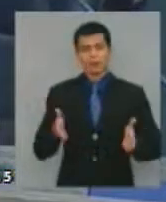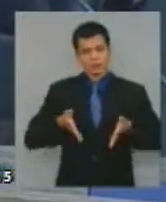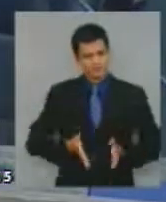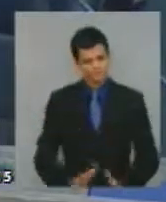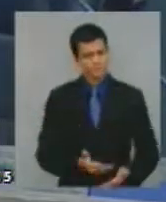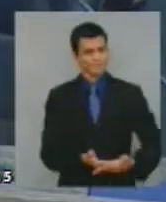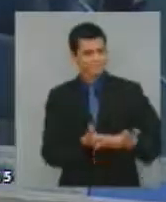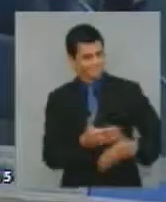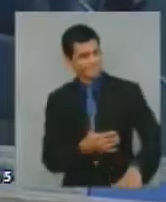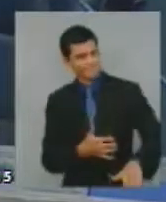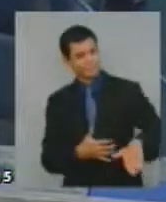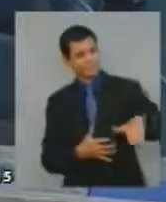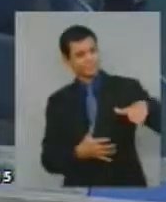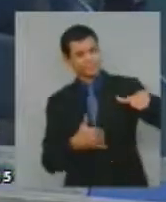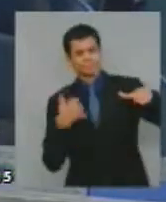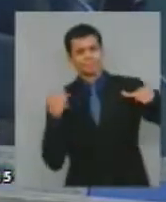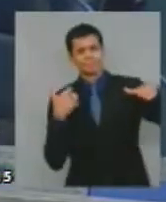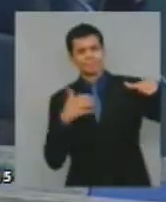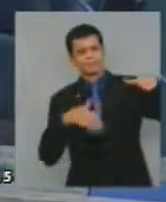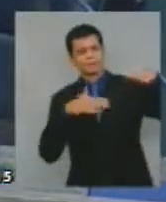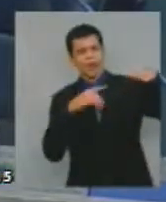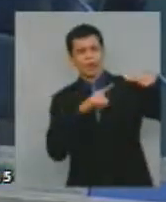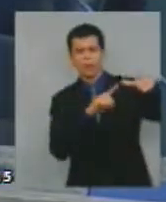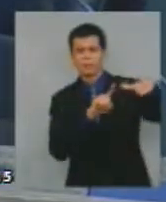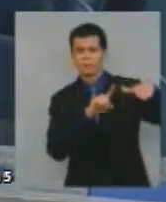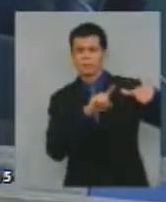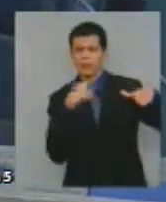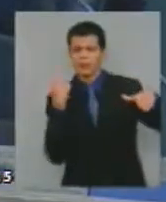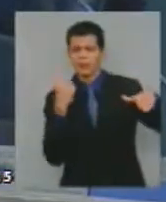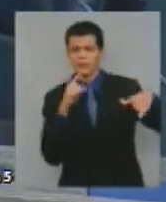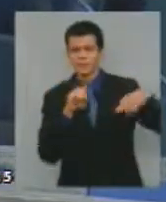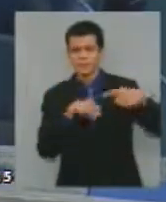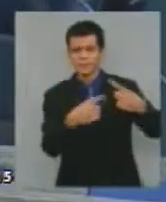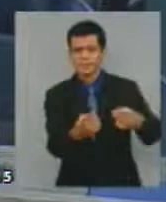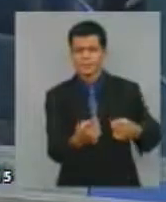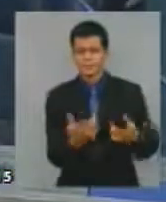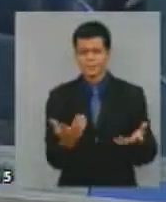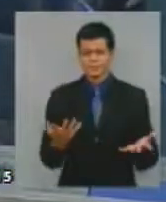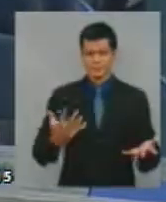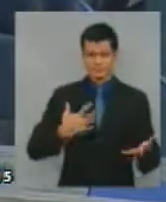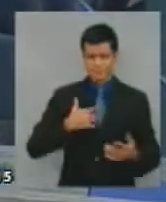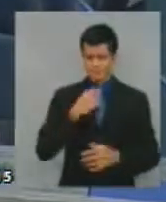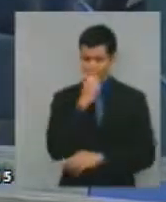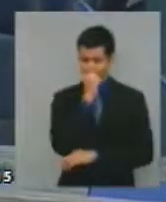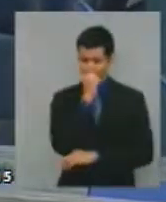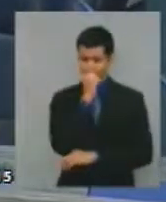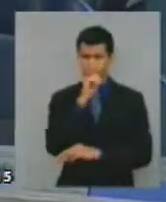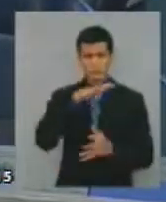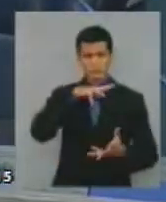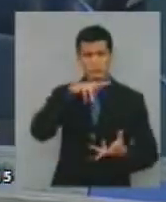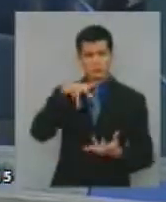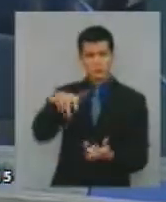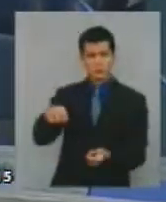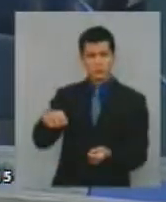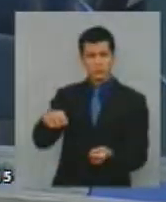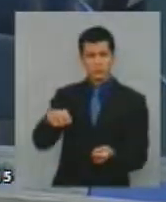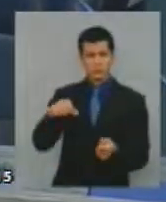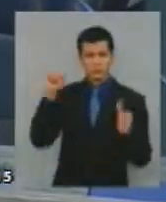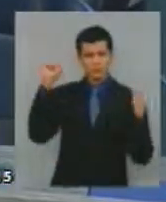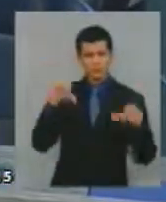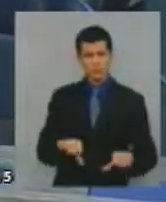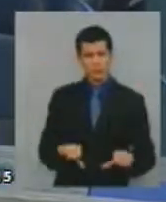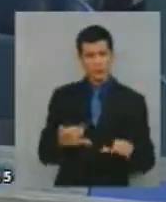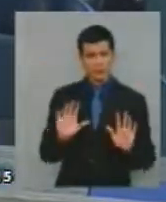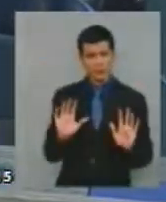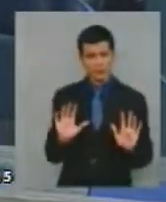ano, mas a partir de 1 ano... E aí você fica se perguntando, aumentou no mundo todo? Aumentou realmente no mundo todo, especialmente no Brasil.